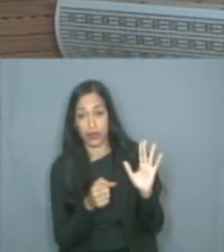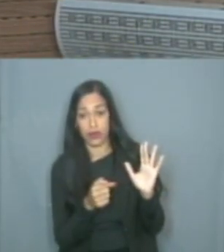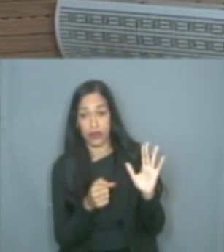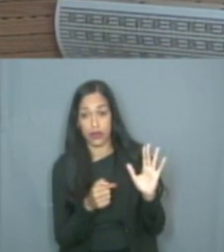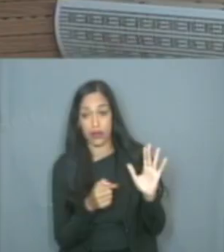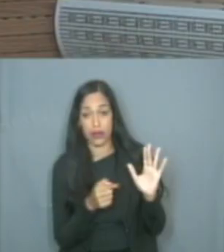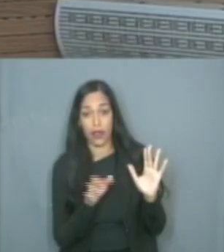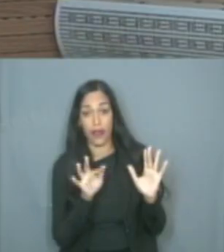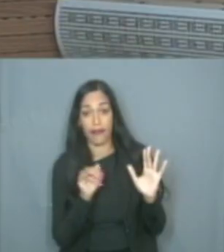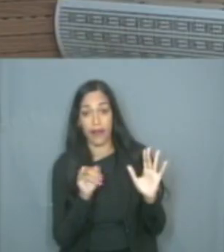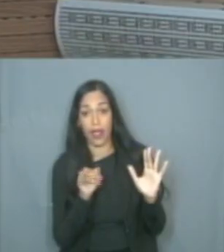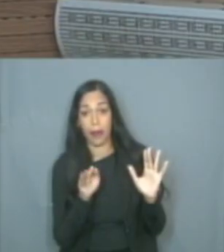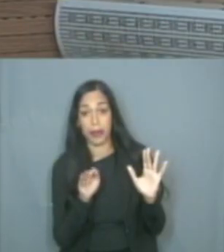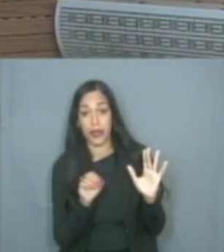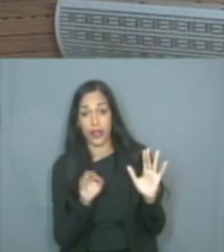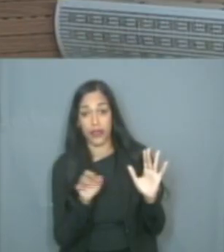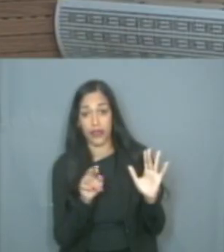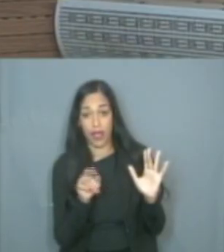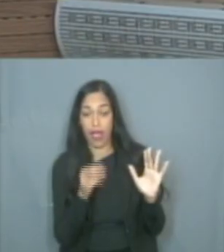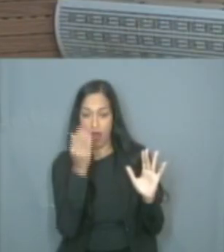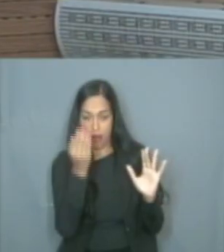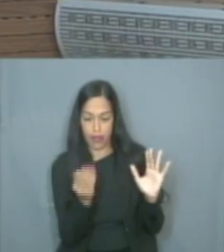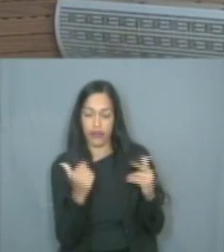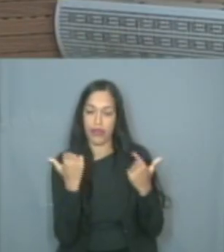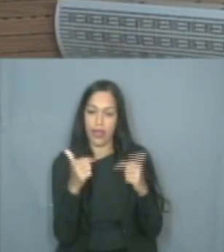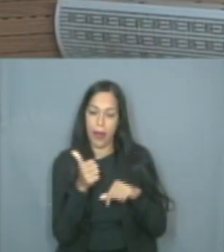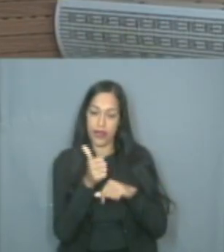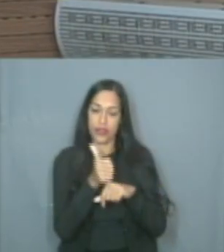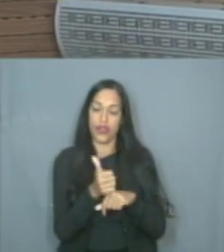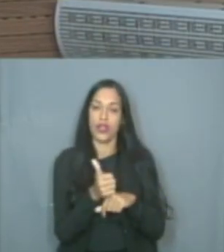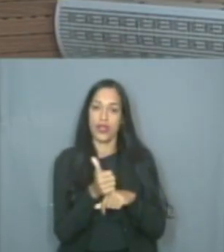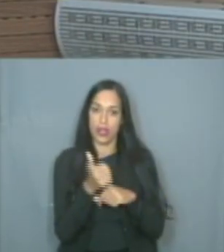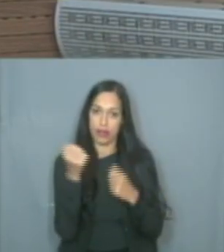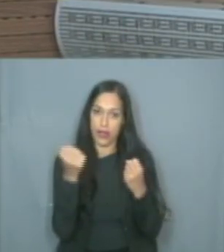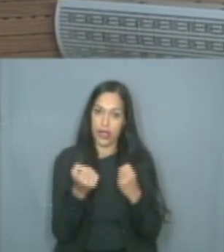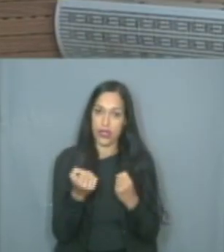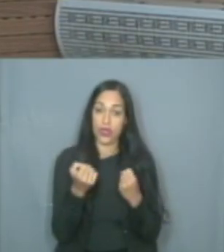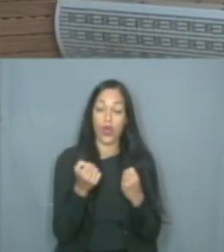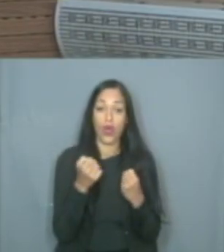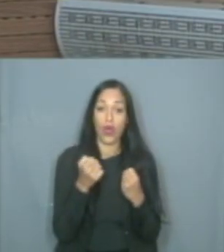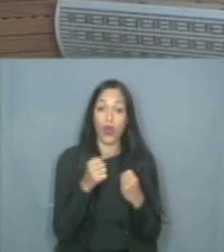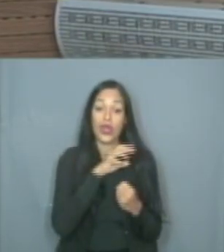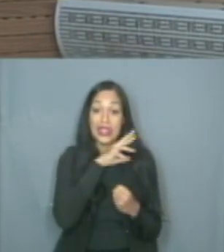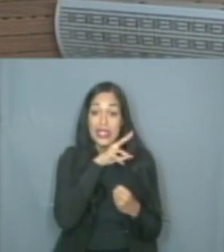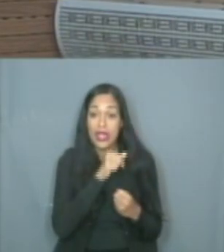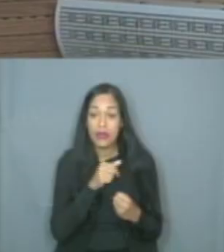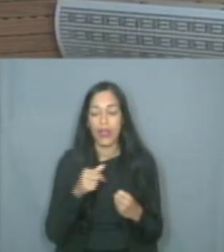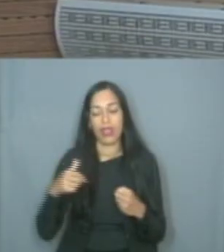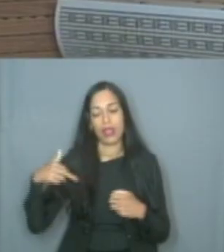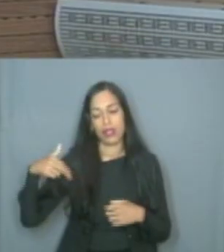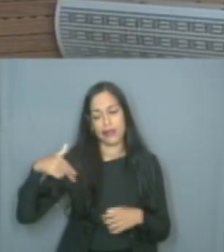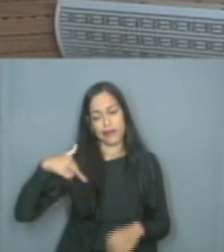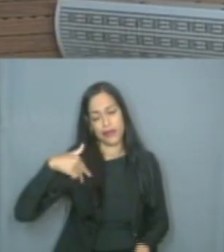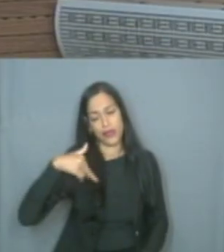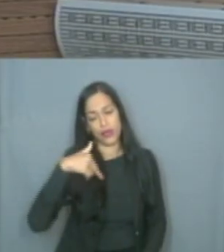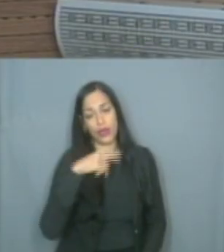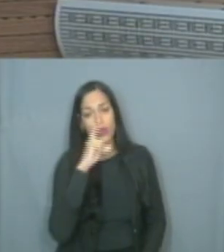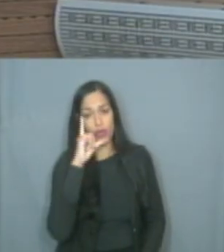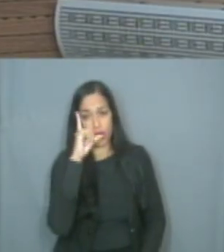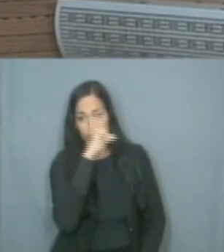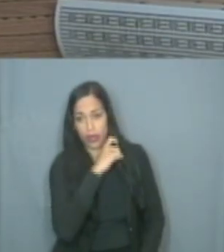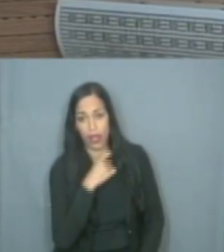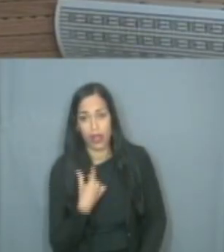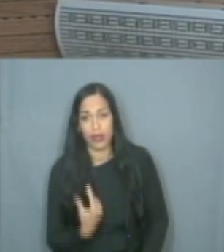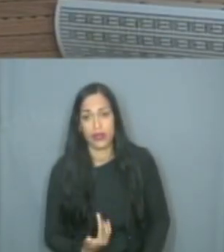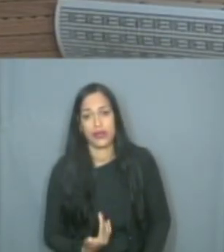que é um agente de trânsito, os animais têm muitas dificuldades para atravessar. A gente sempre vê